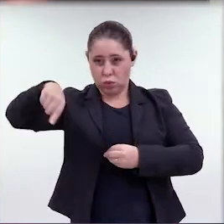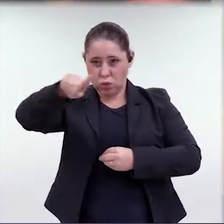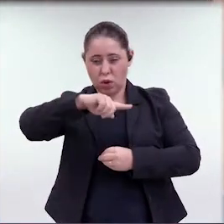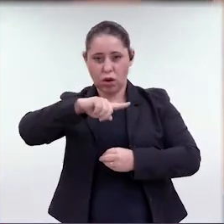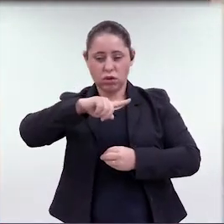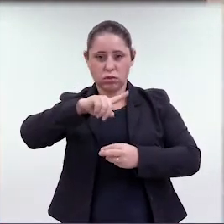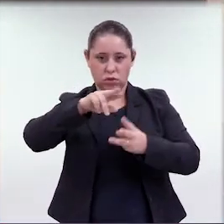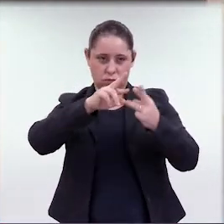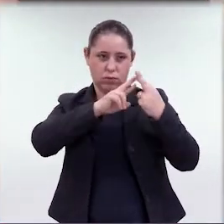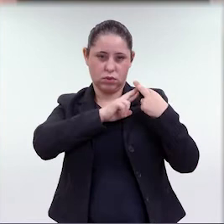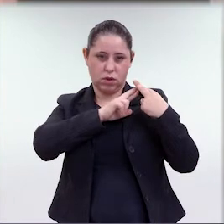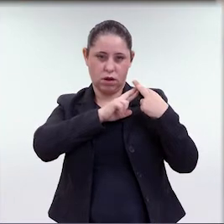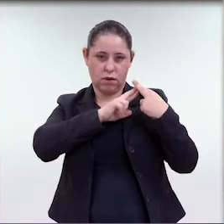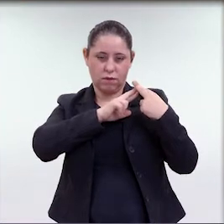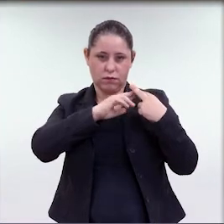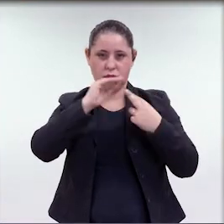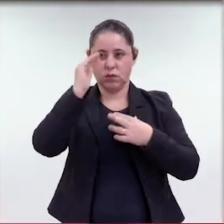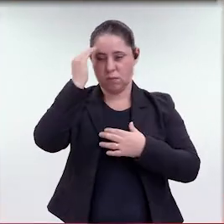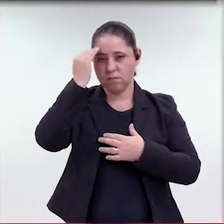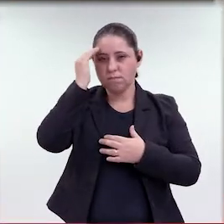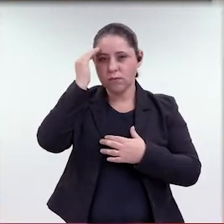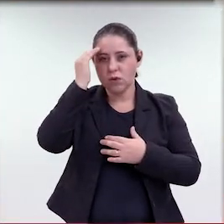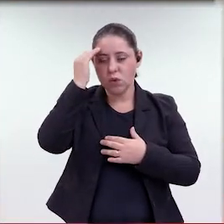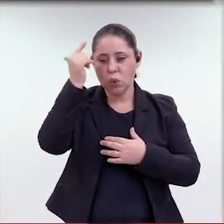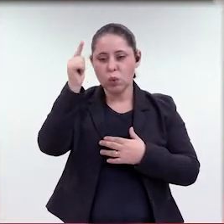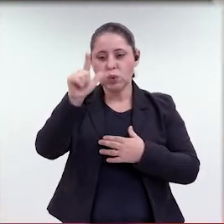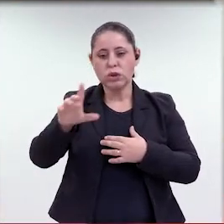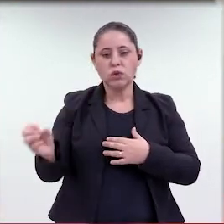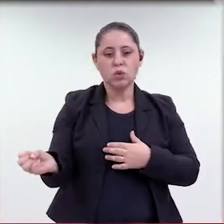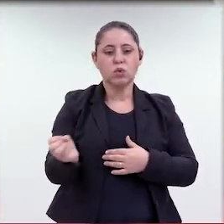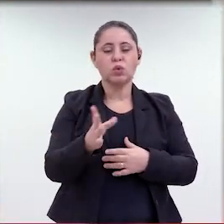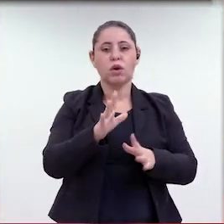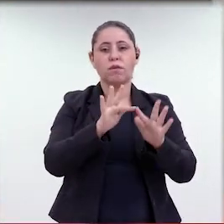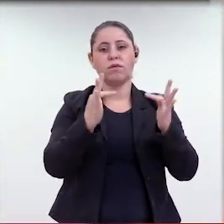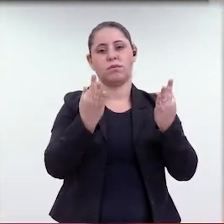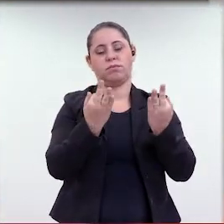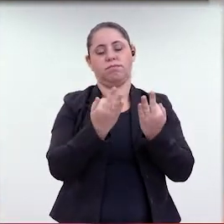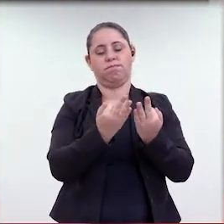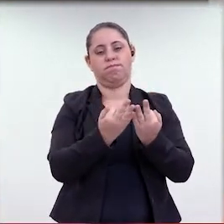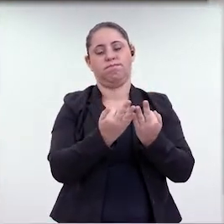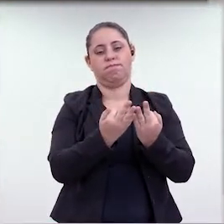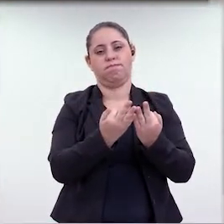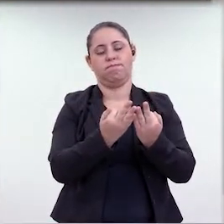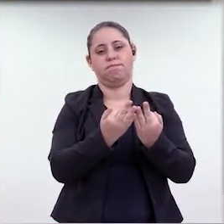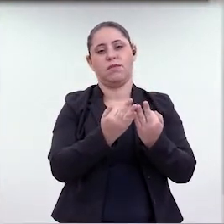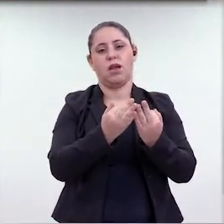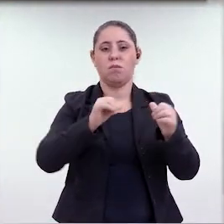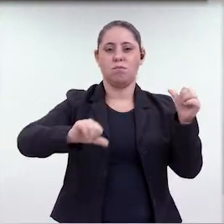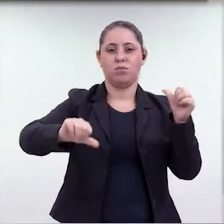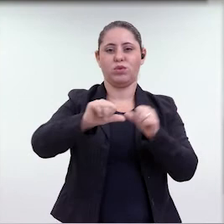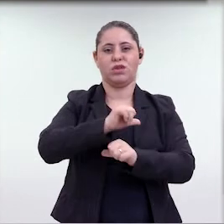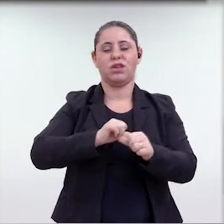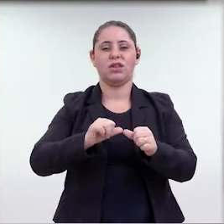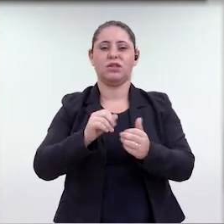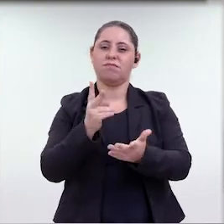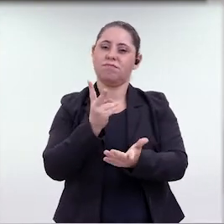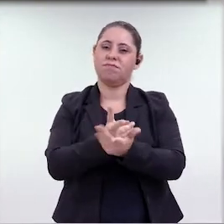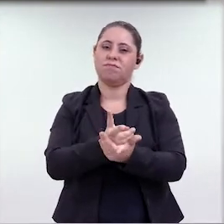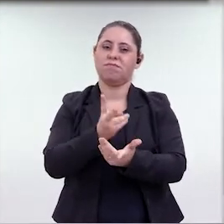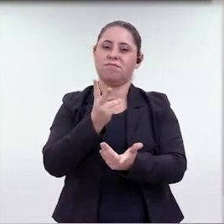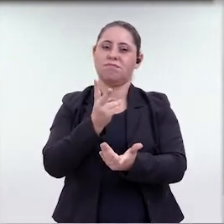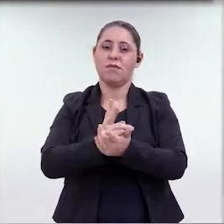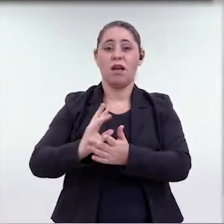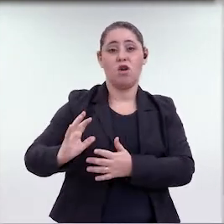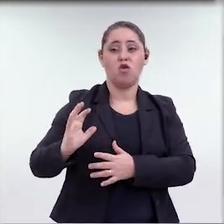importa conosco mesmo, com a nossa família. E, bom, as mudanças estão aí, vão continuar acontecendo e a gente, como